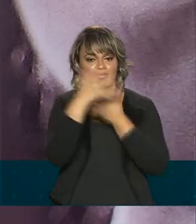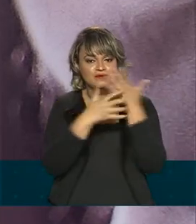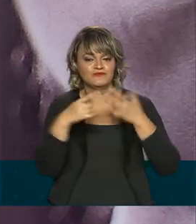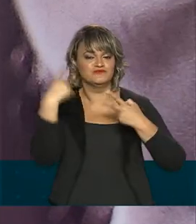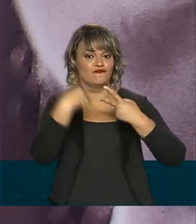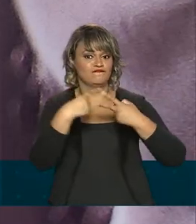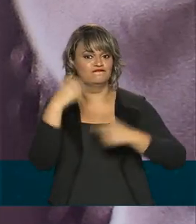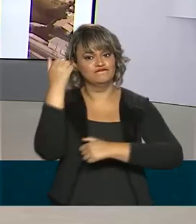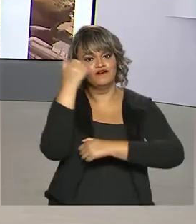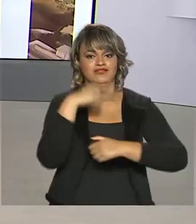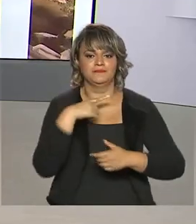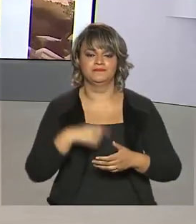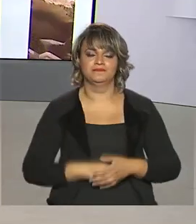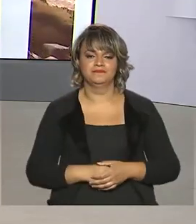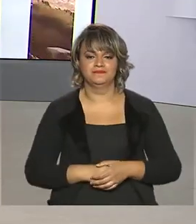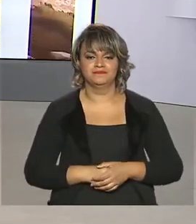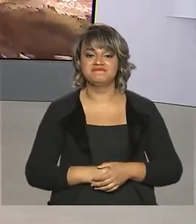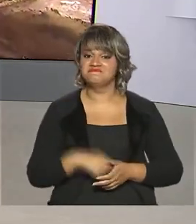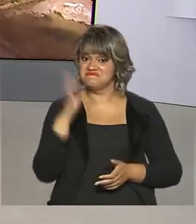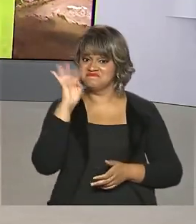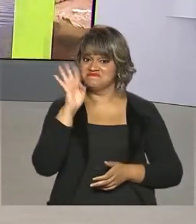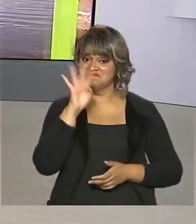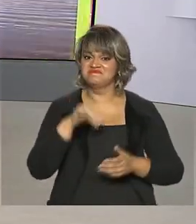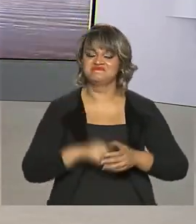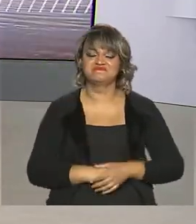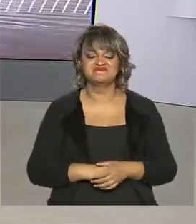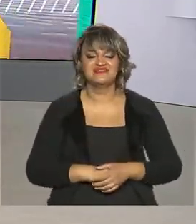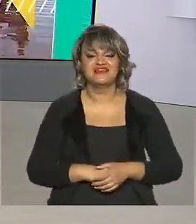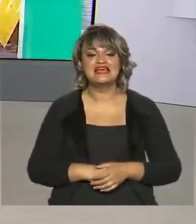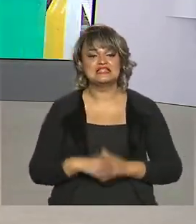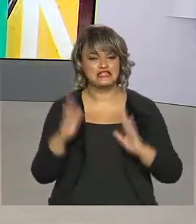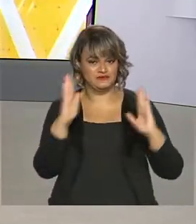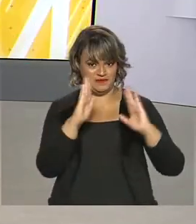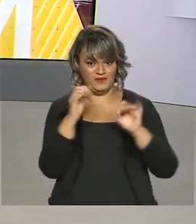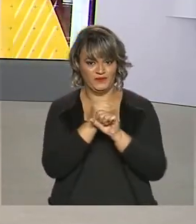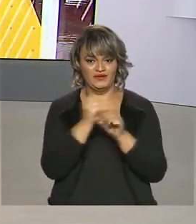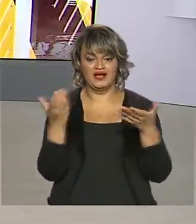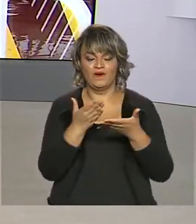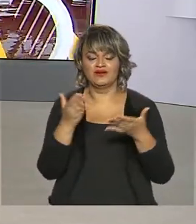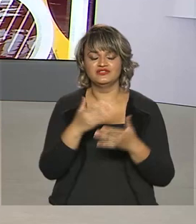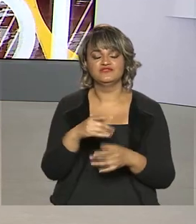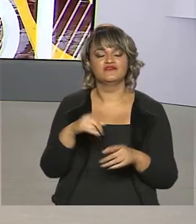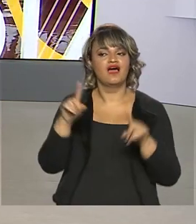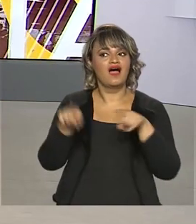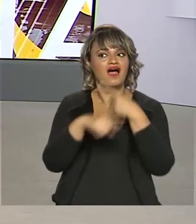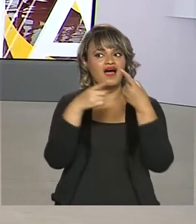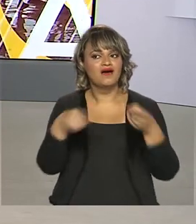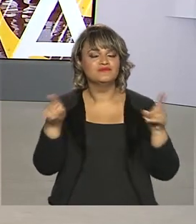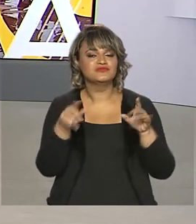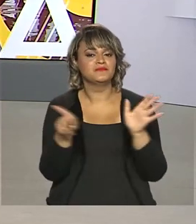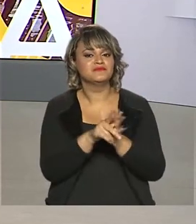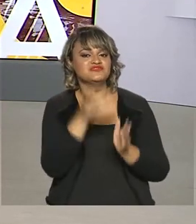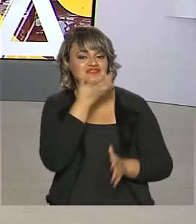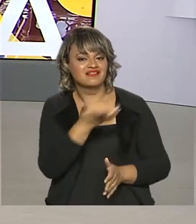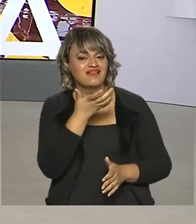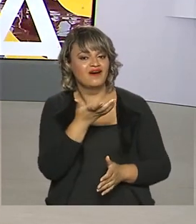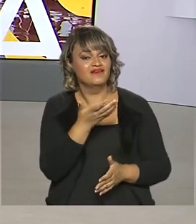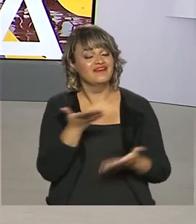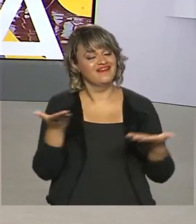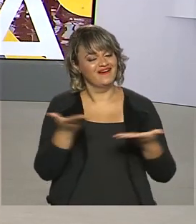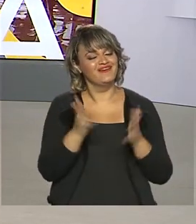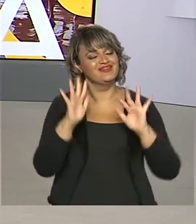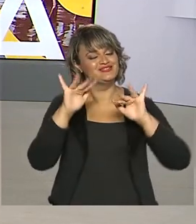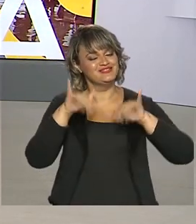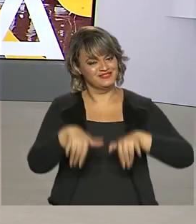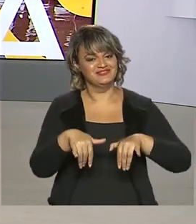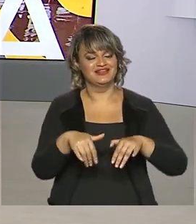com forró para quem é o artista do Forró é bacana né E olha essa época do ano a gente ouvi muito as músicas natalinas e É nesse clima que